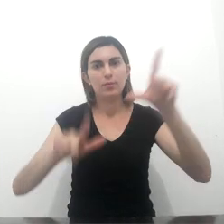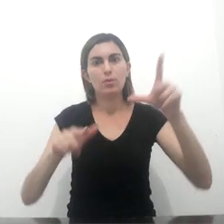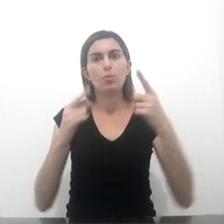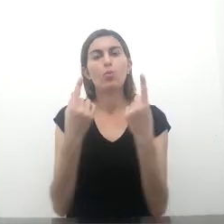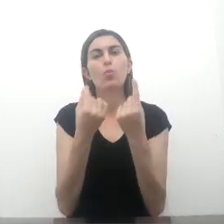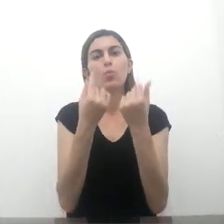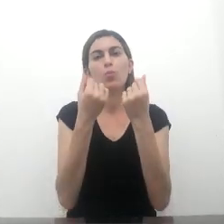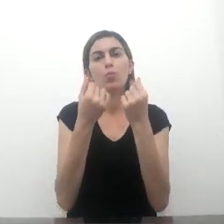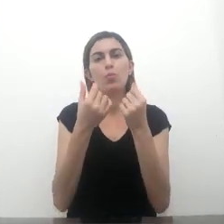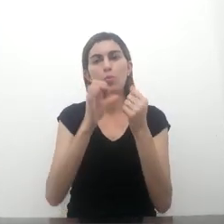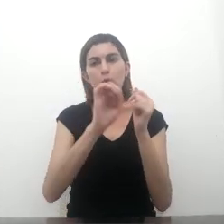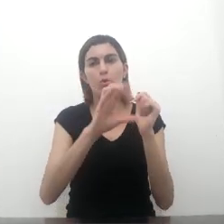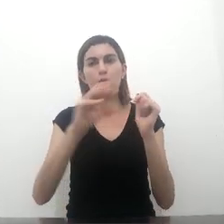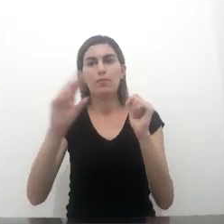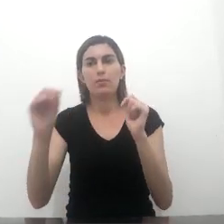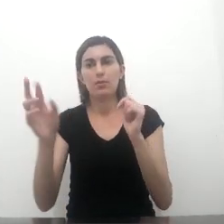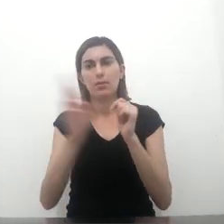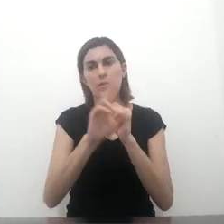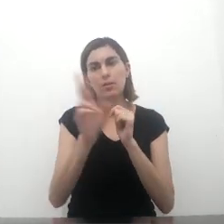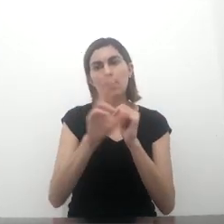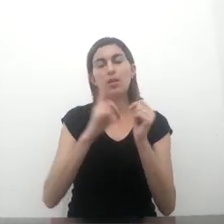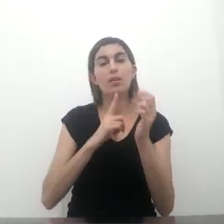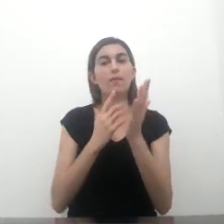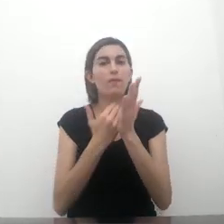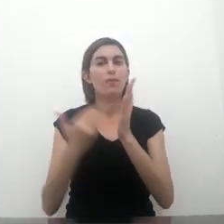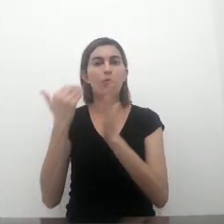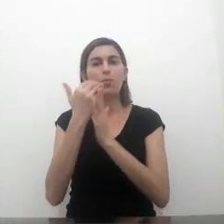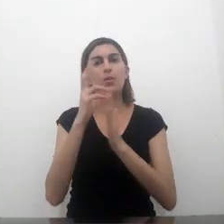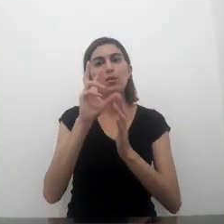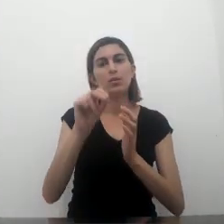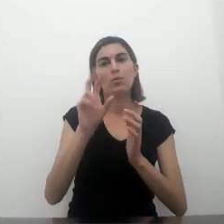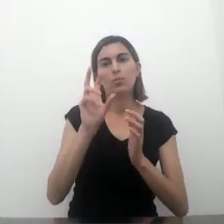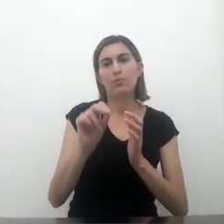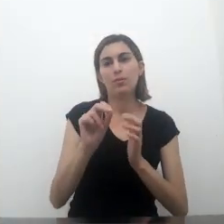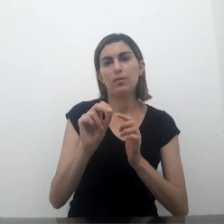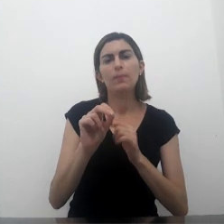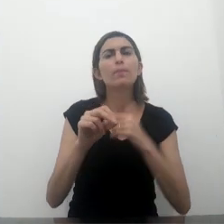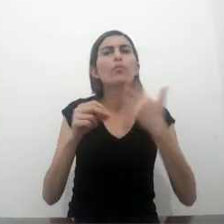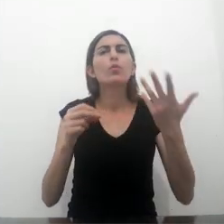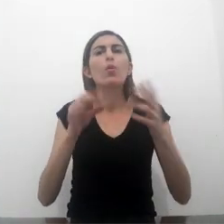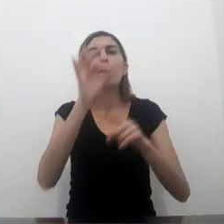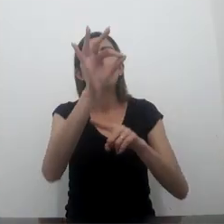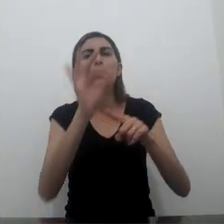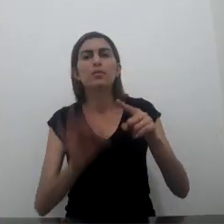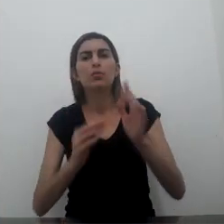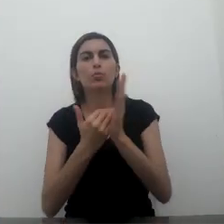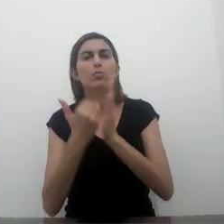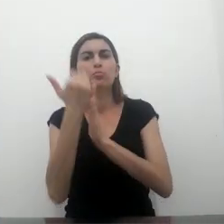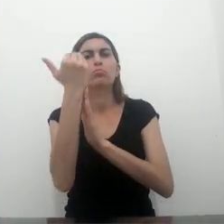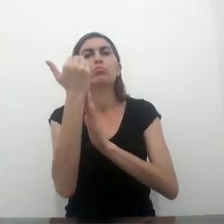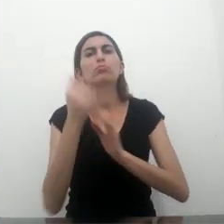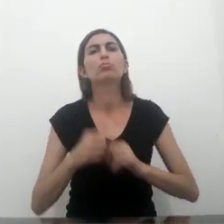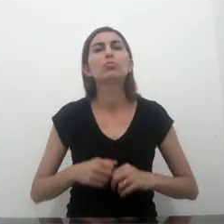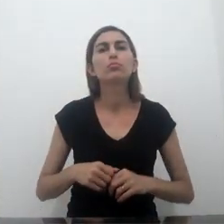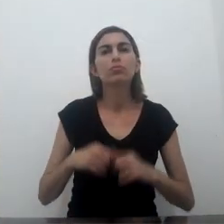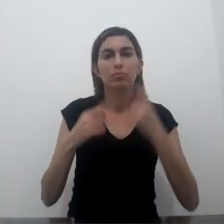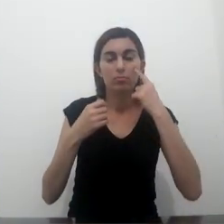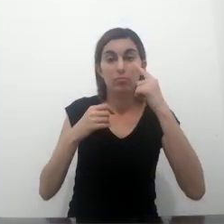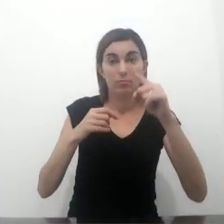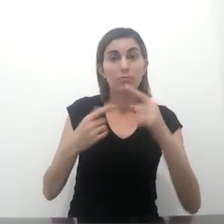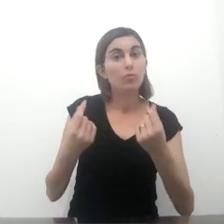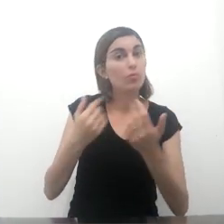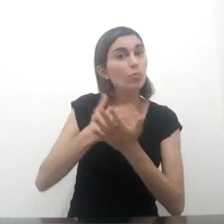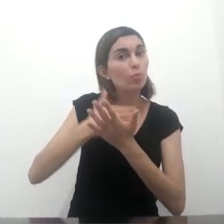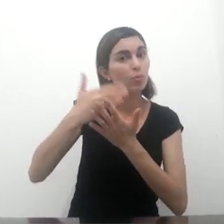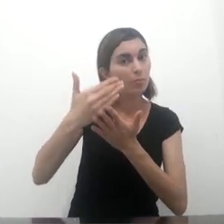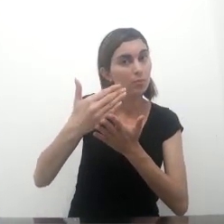televisão que custava R$ 900, teve um aumento de 50. Qual foi o percentual do aumento?